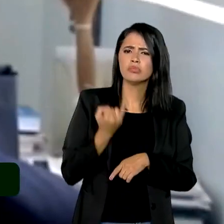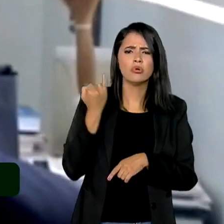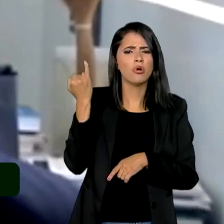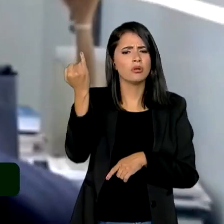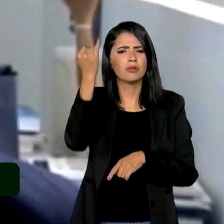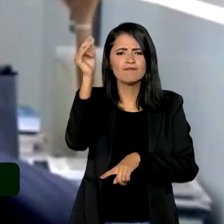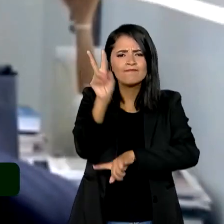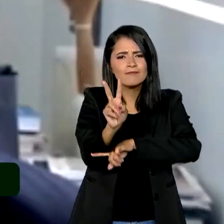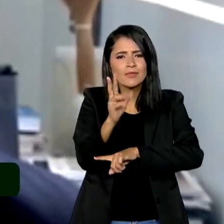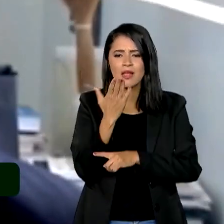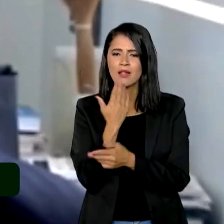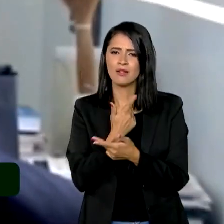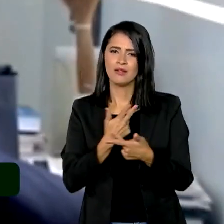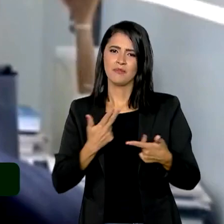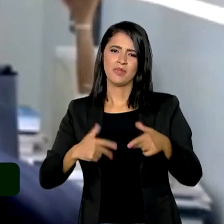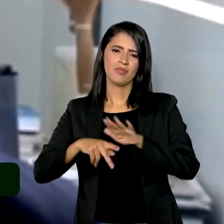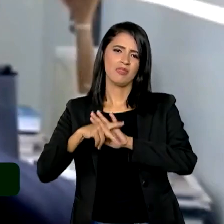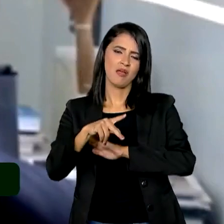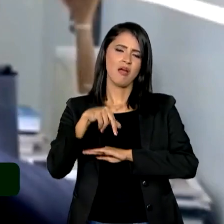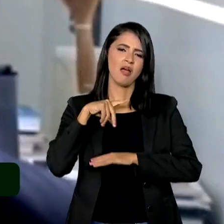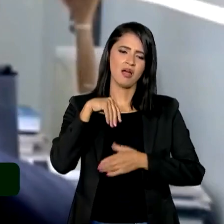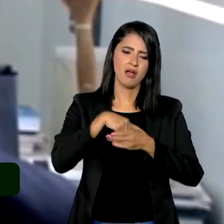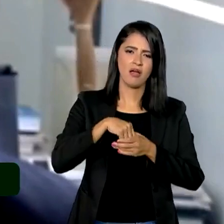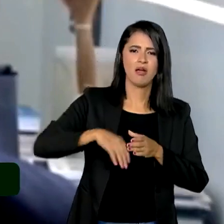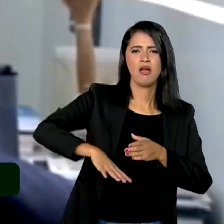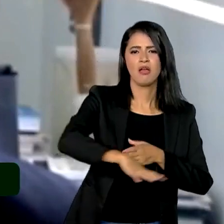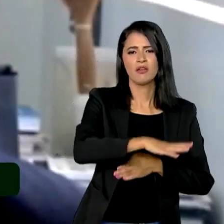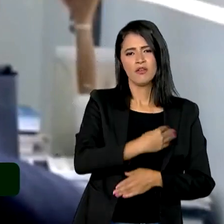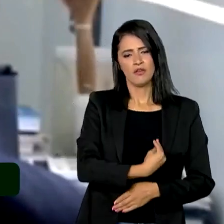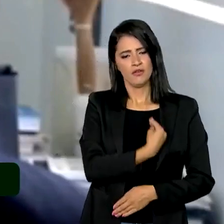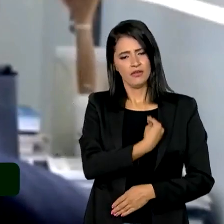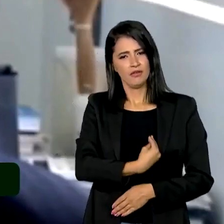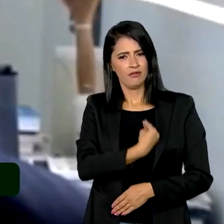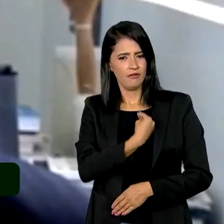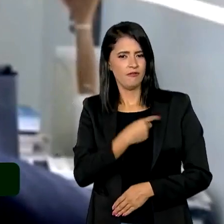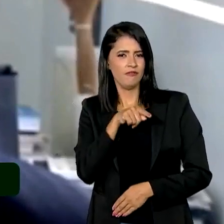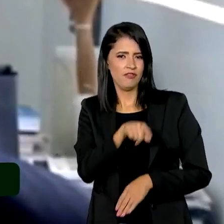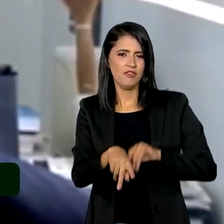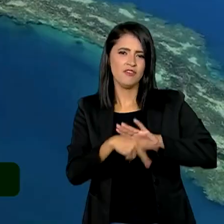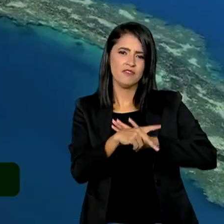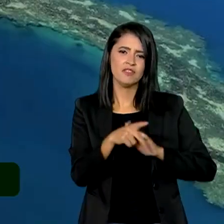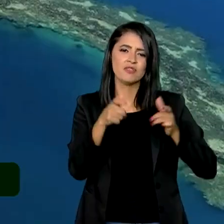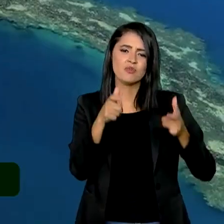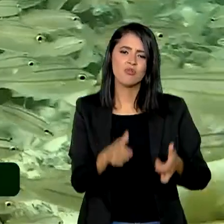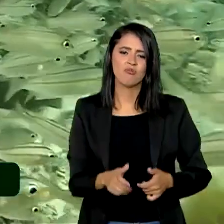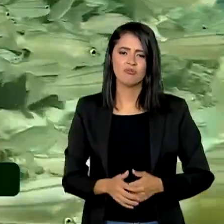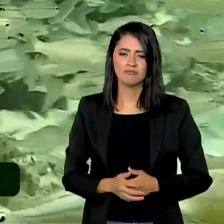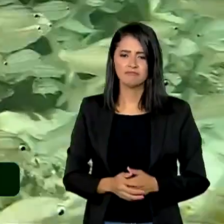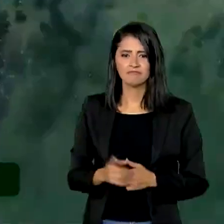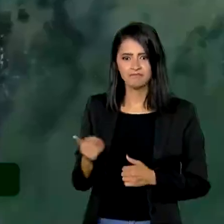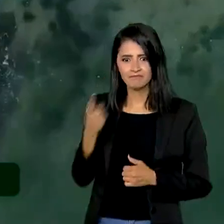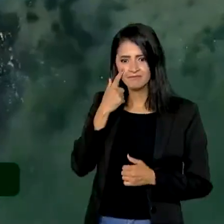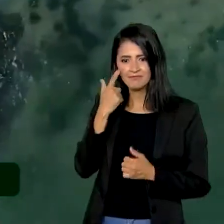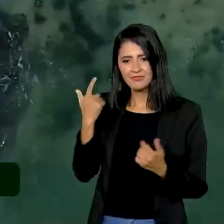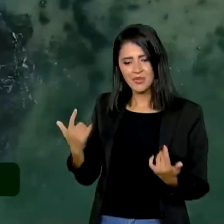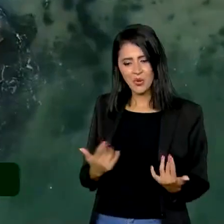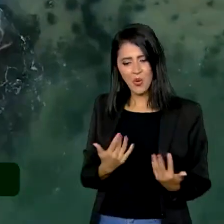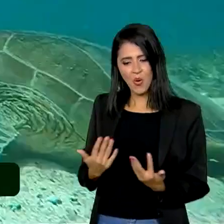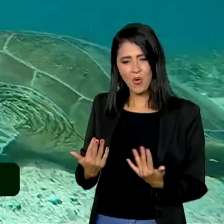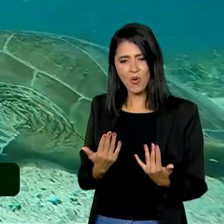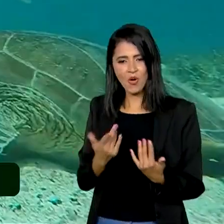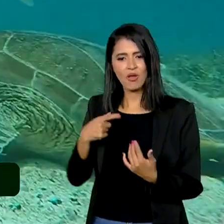na segurança alimentar das populações que sobrevivem desses ambientes. Os corais estão entre